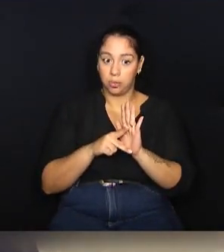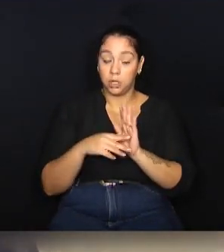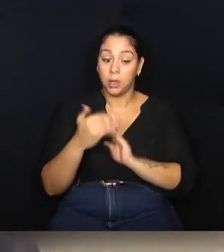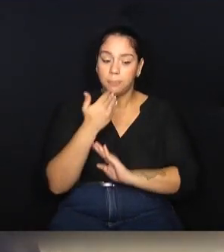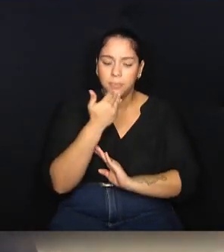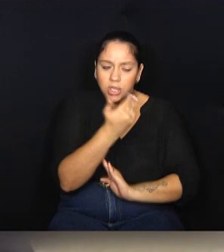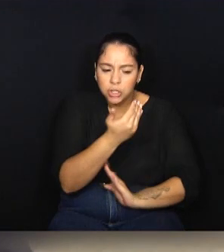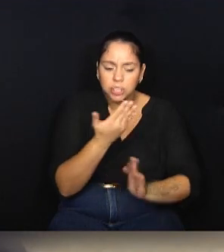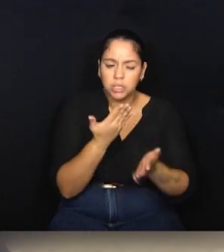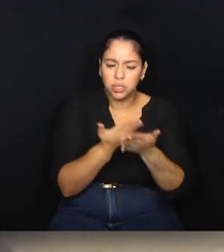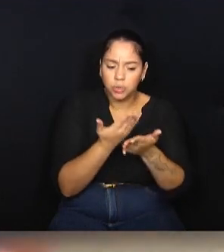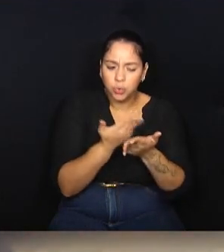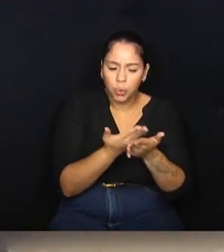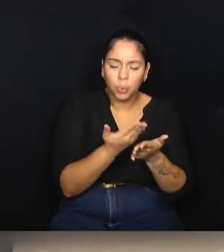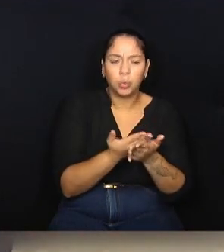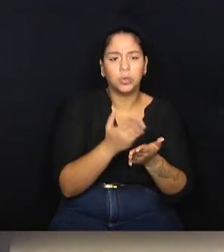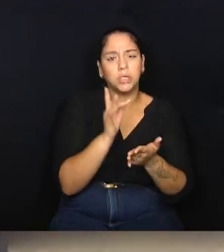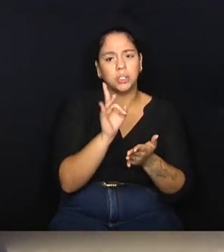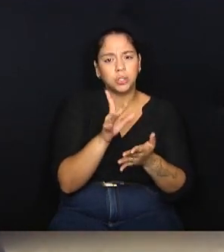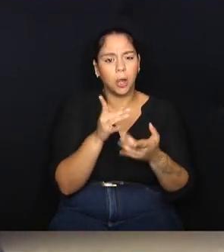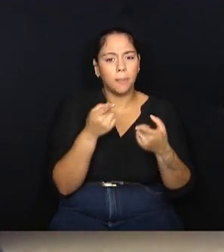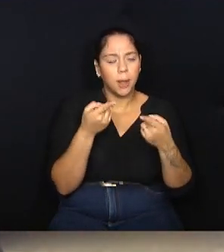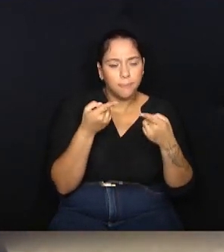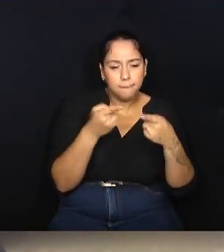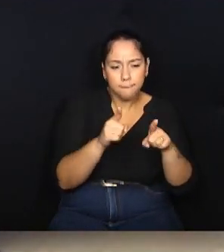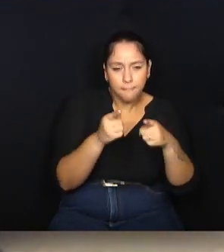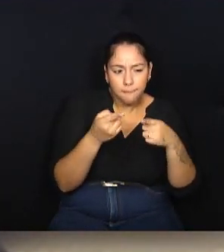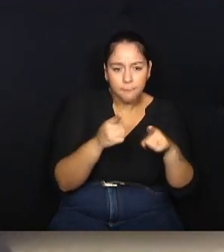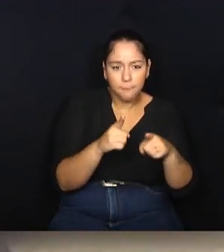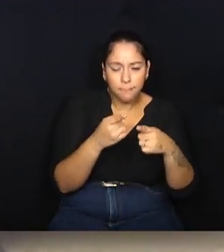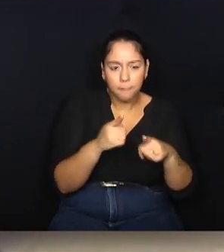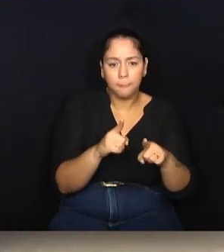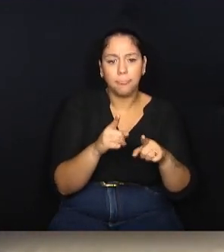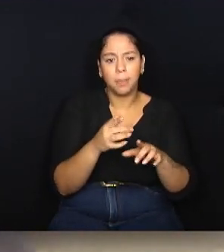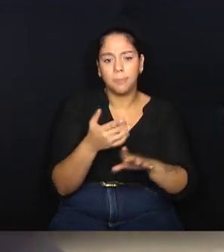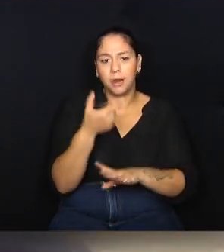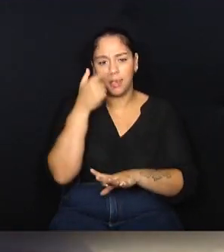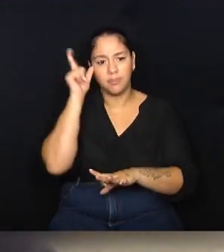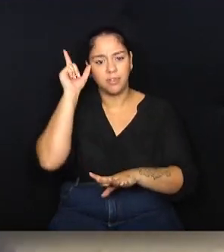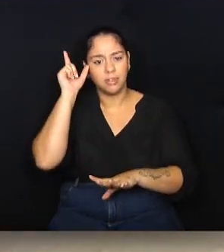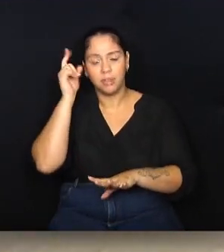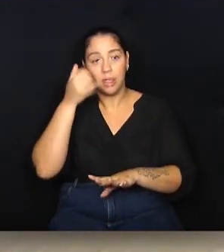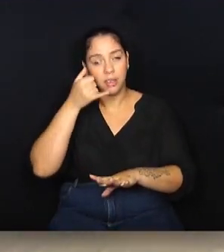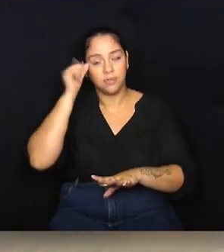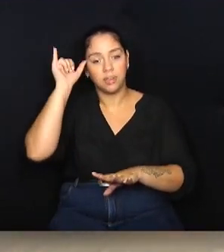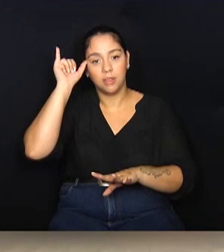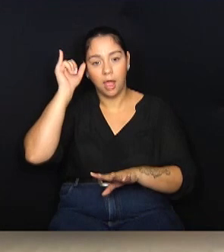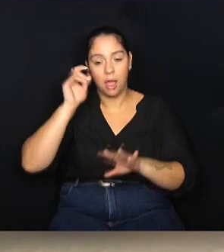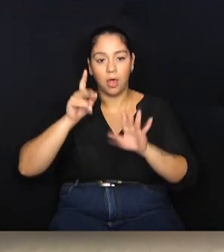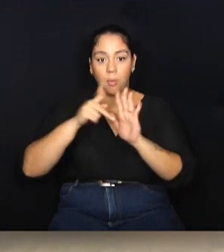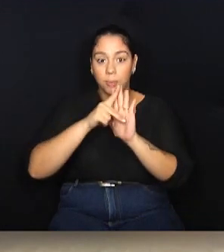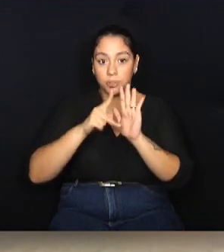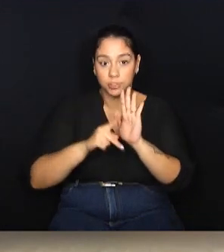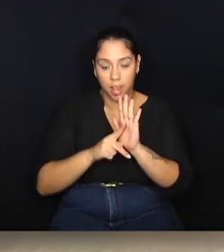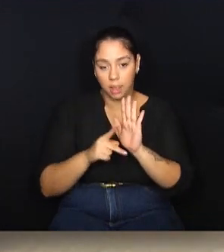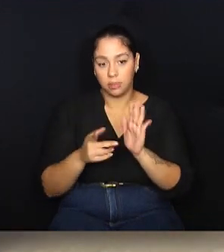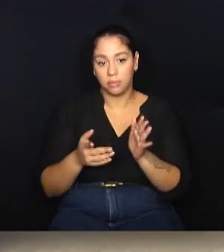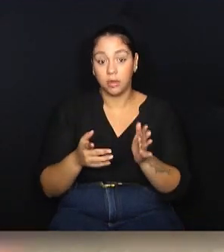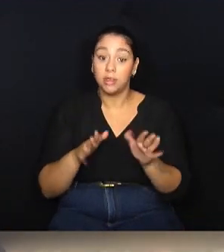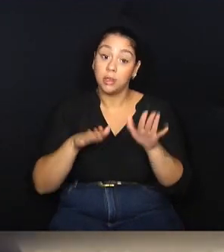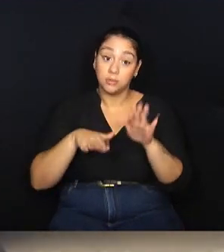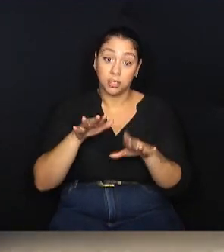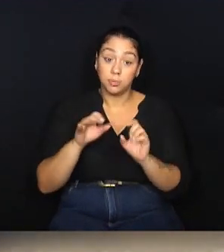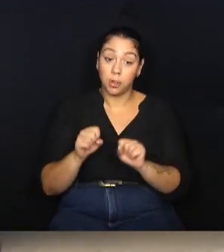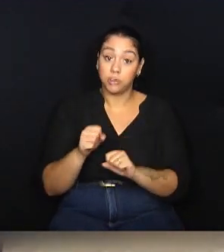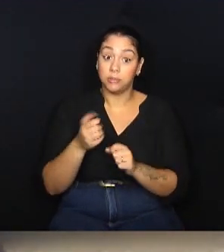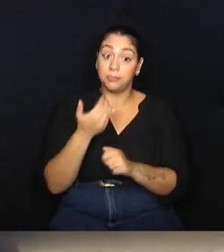para prorrogar, para não colocar o projeto à discussão, até porque tem outros instrumentos. O autor pode pedir urgência também, né? E